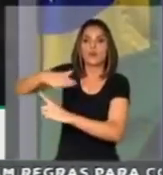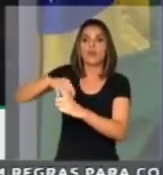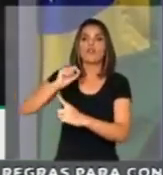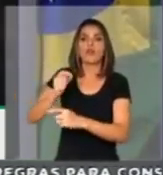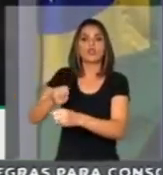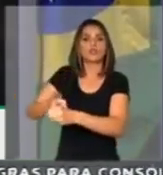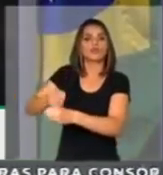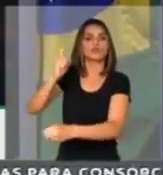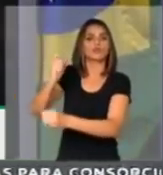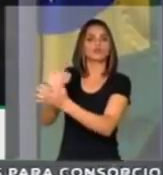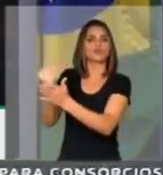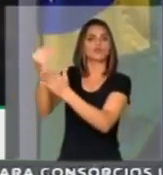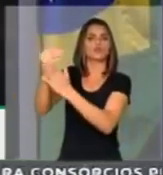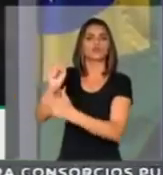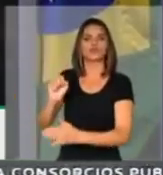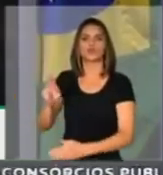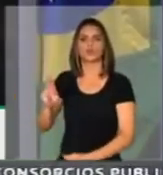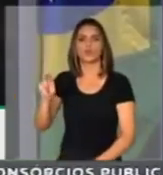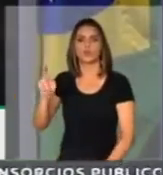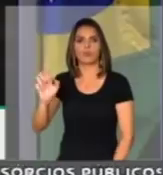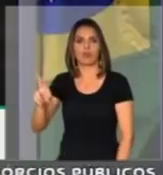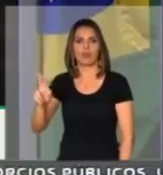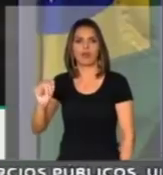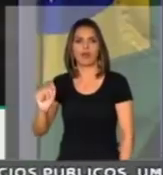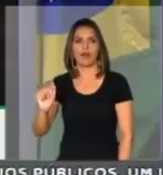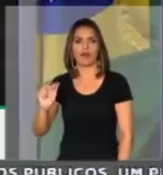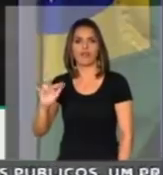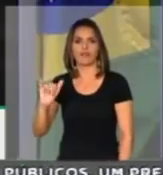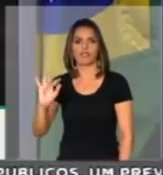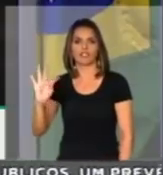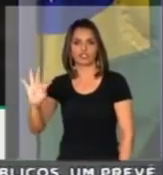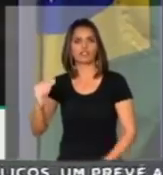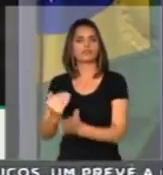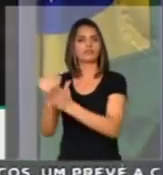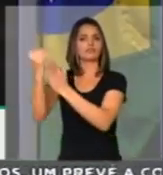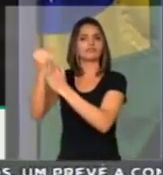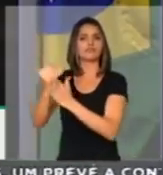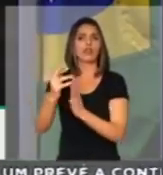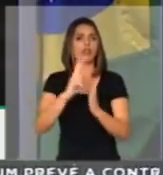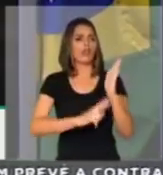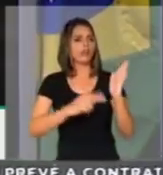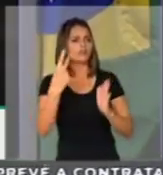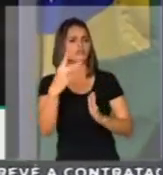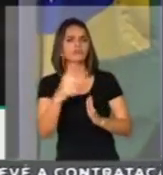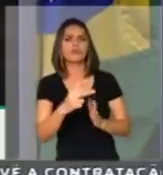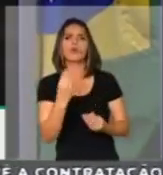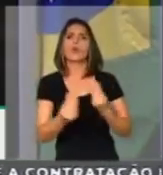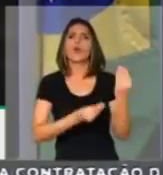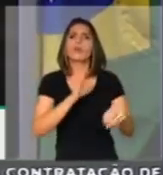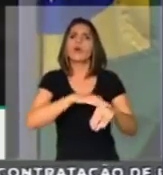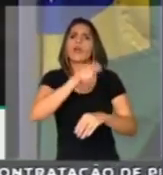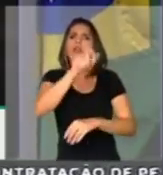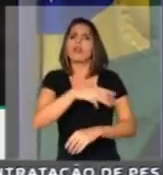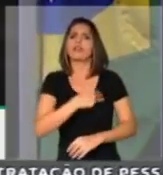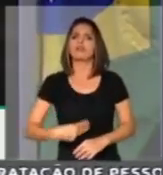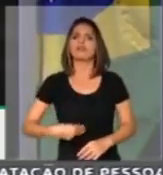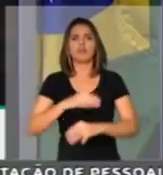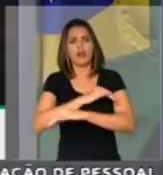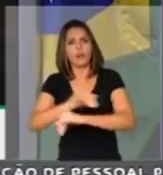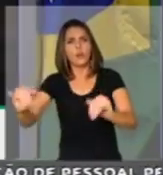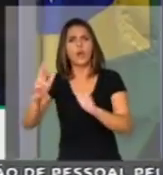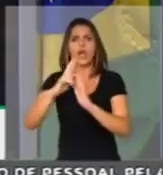superavitária, entrando em contradição com o próprio relatório que o ministério dele, sob o comando dele, soltou